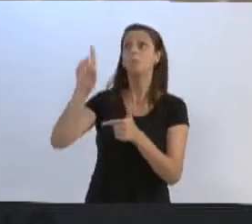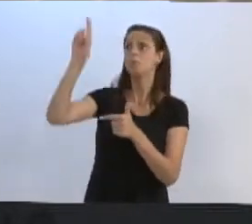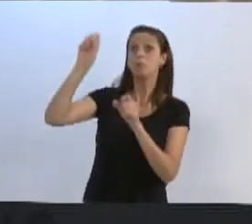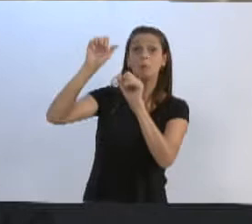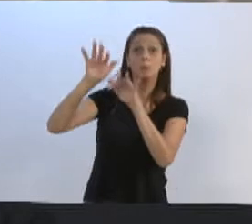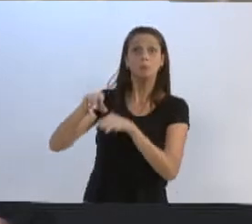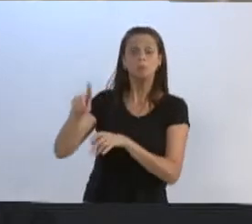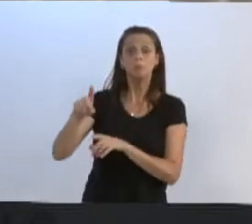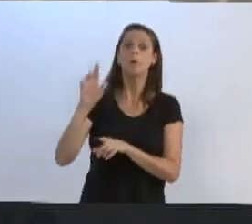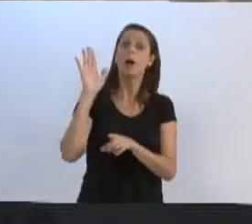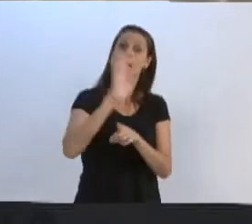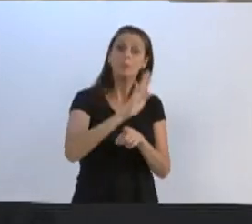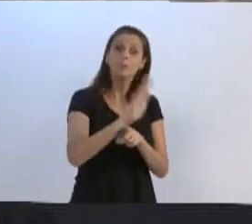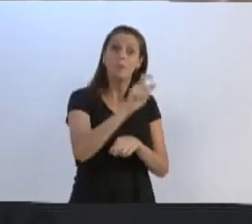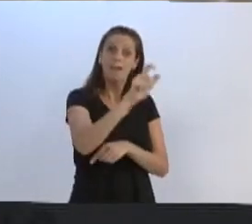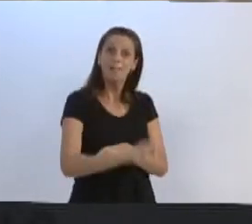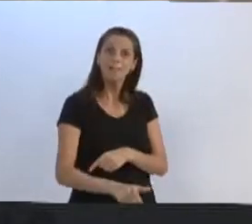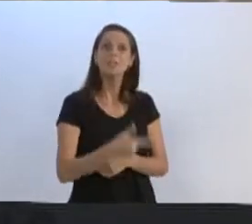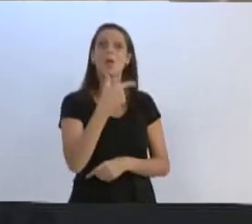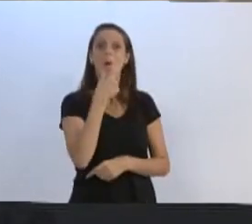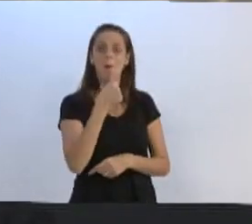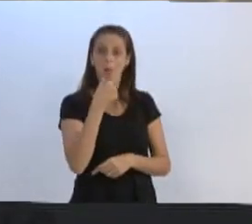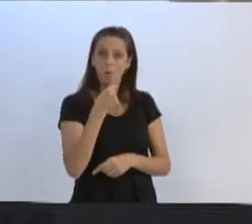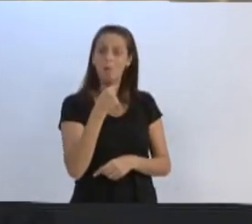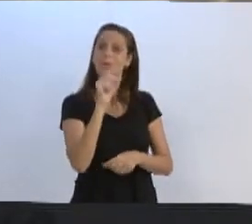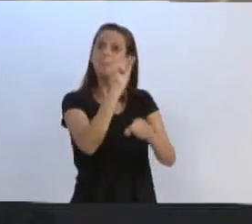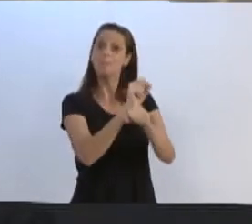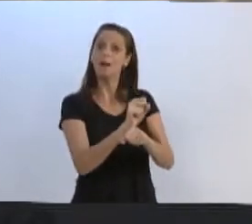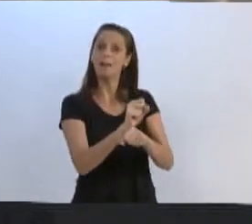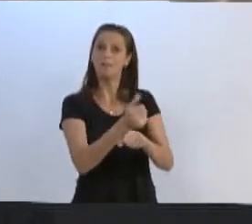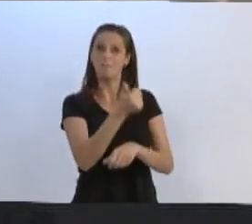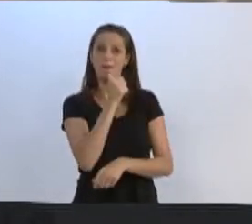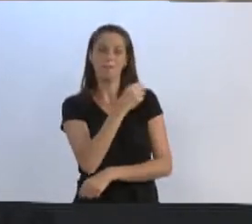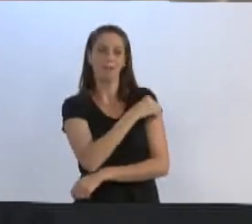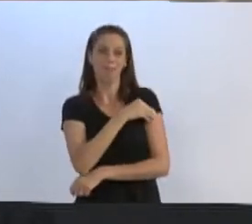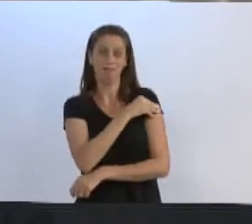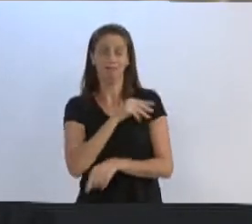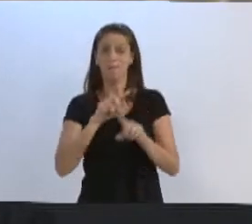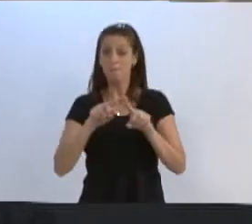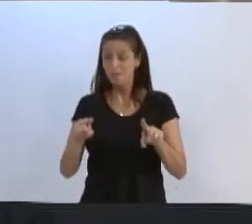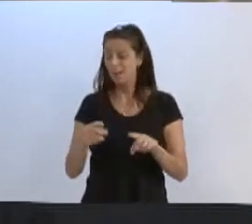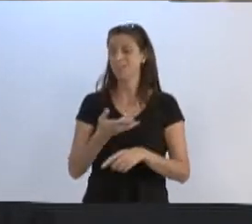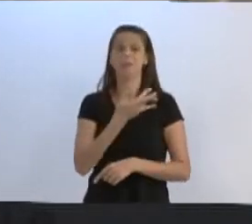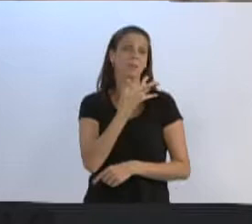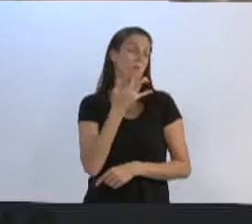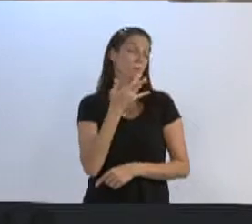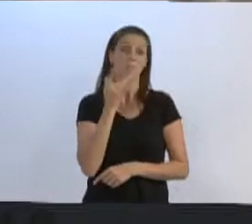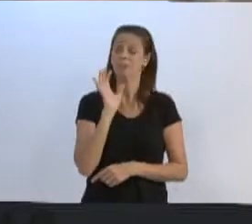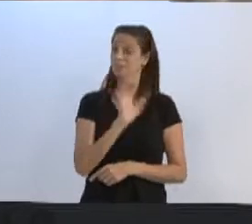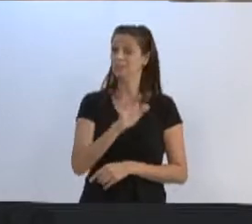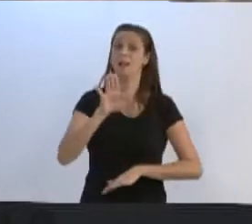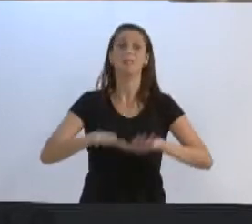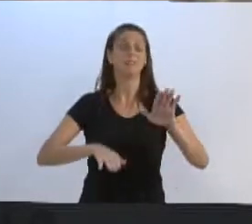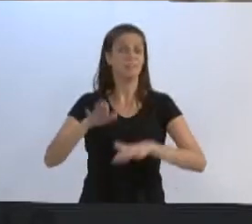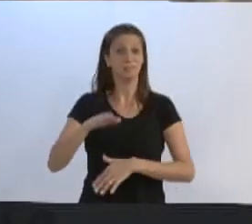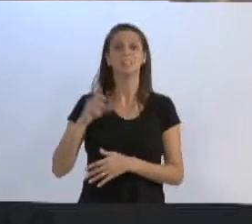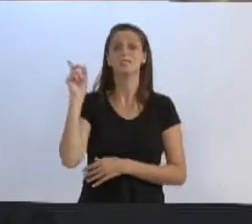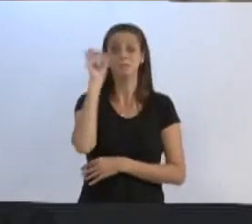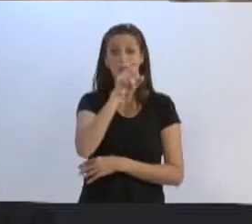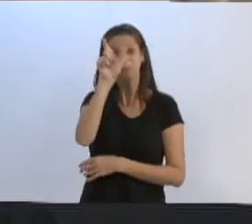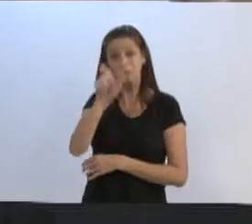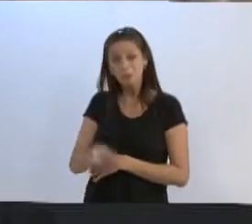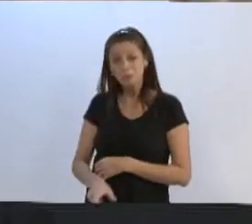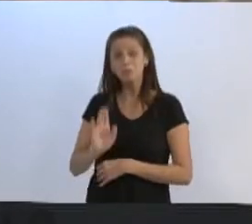seu pronunciamento. Mas nós todos sabemos que tirar uma pessoa de uma situação tão deplorável como é a situação de alguém que está